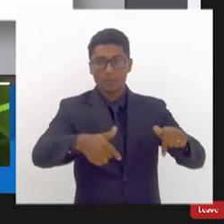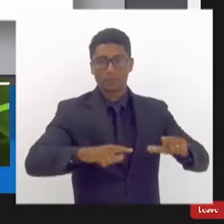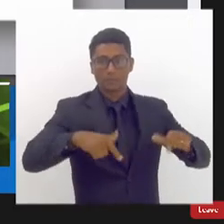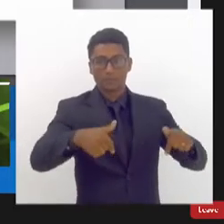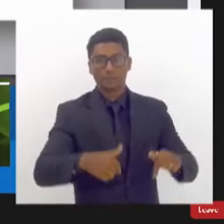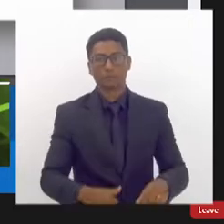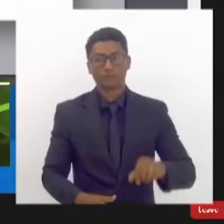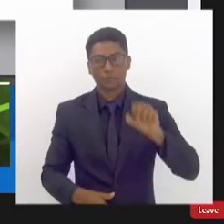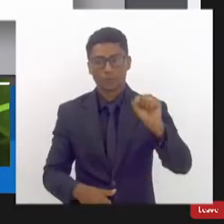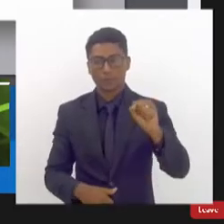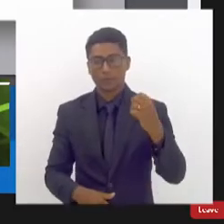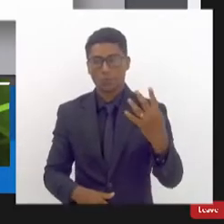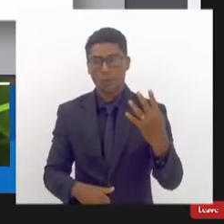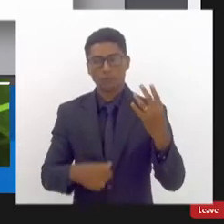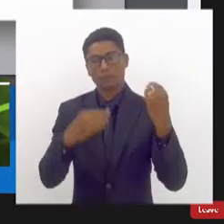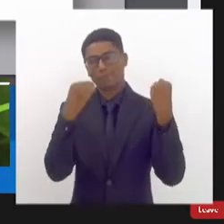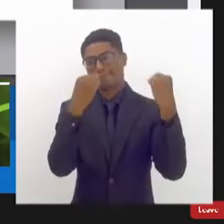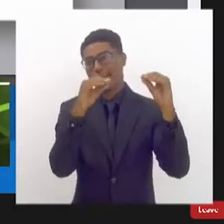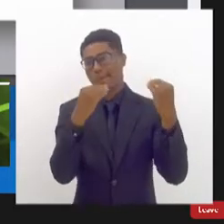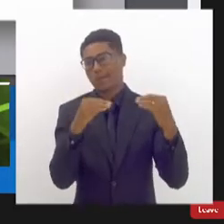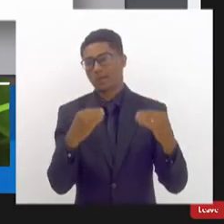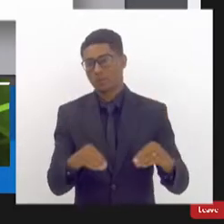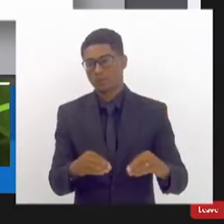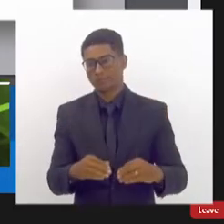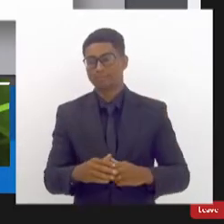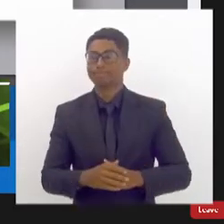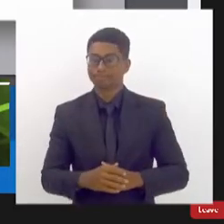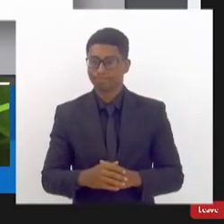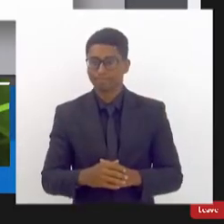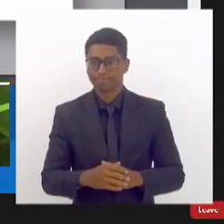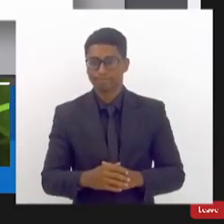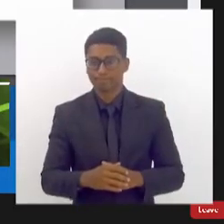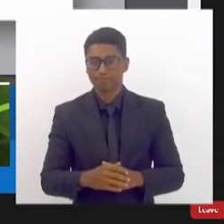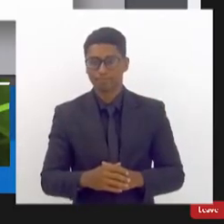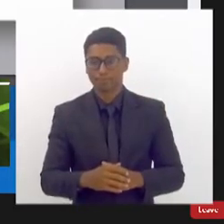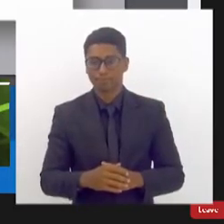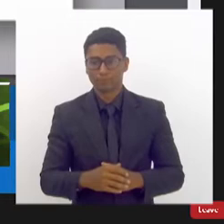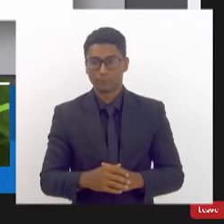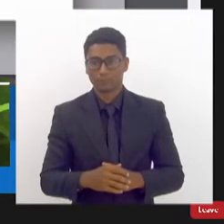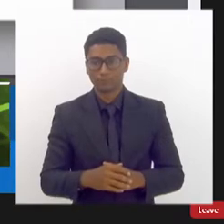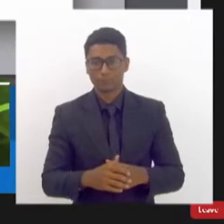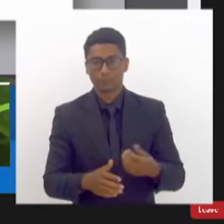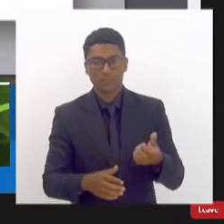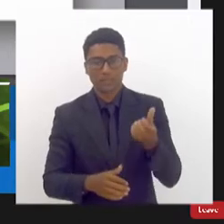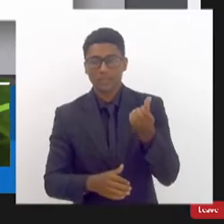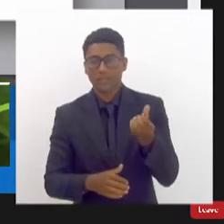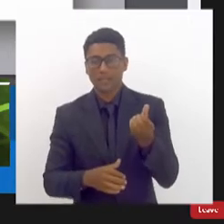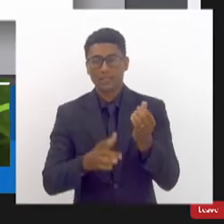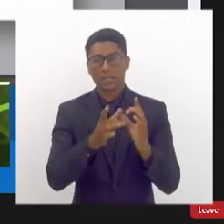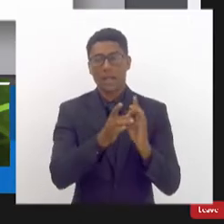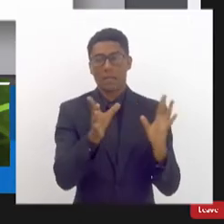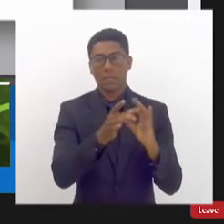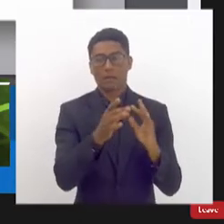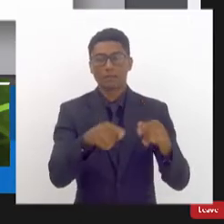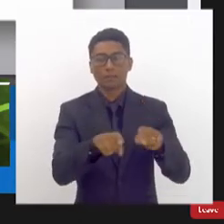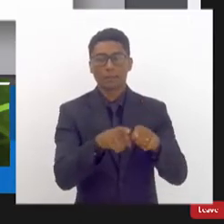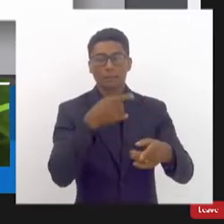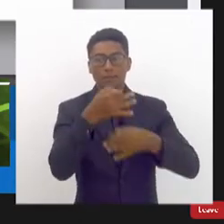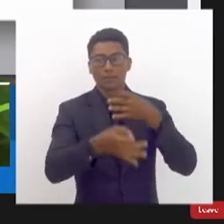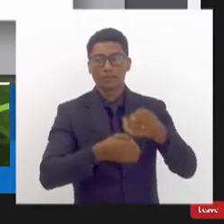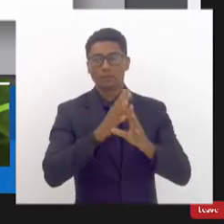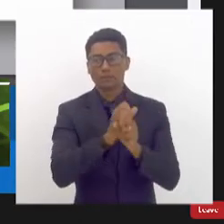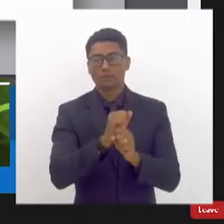foram publicações. Tratando especificamente das publicações, foram 6 deliberações e 53 pareceres.